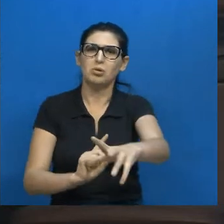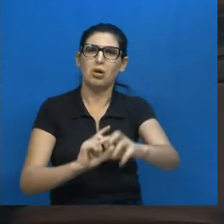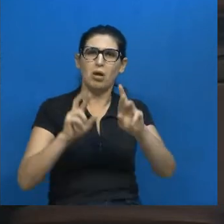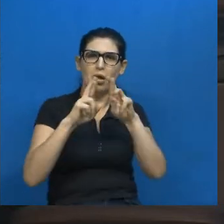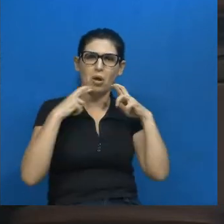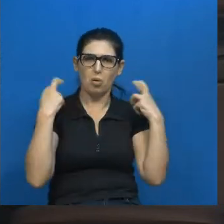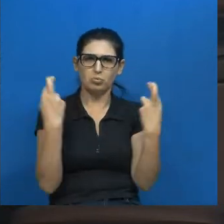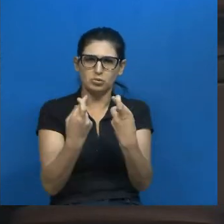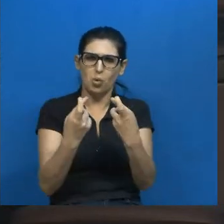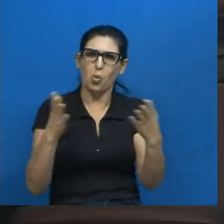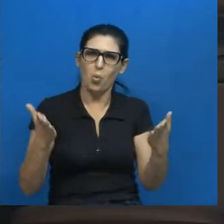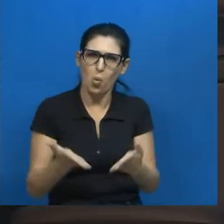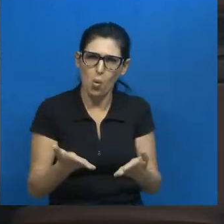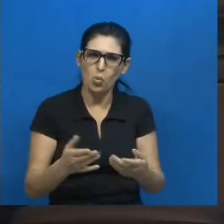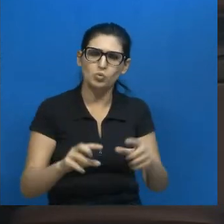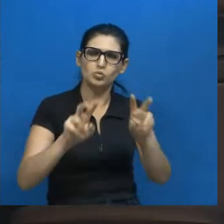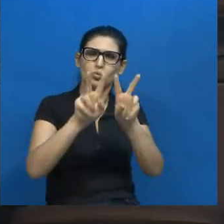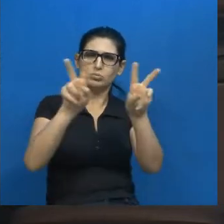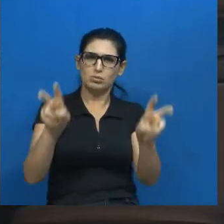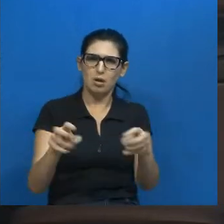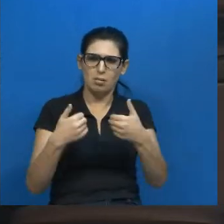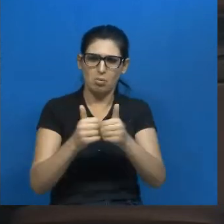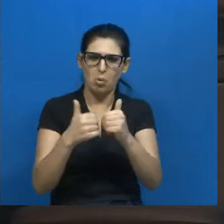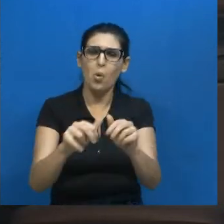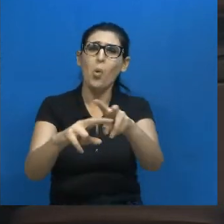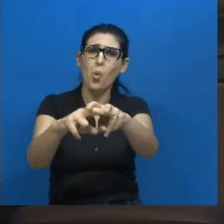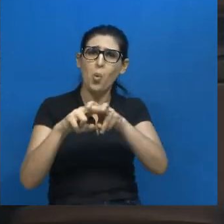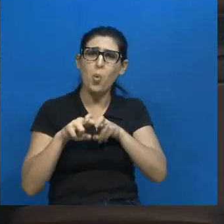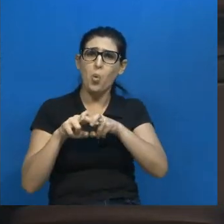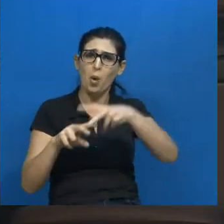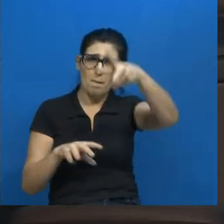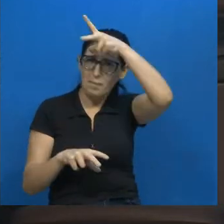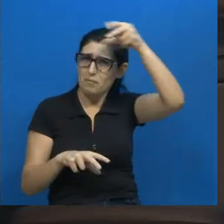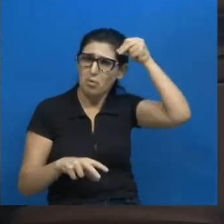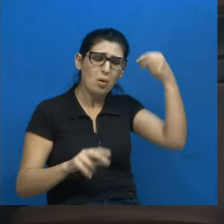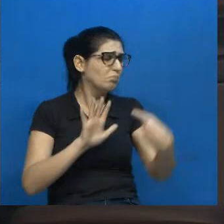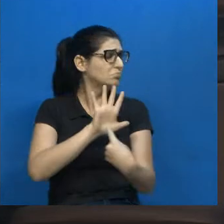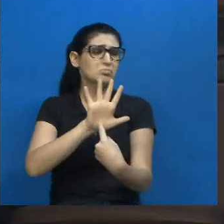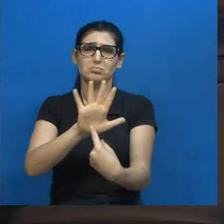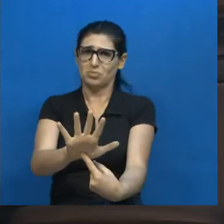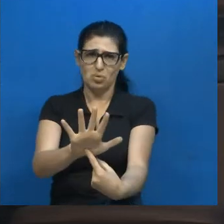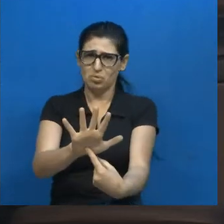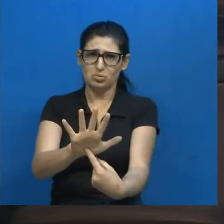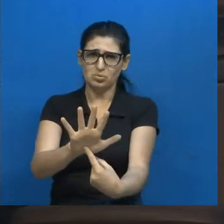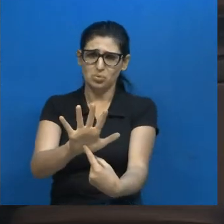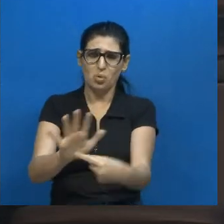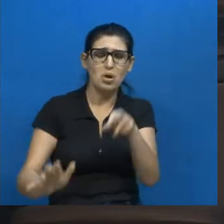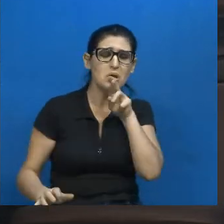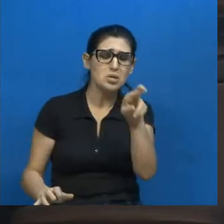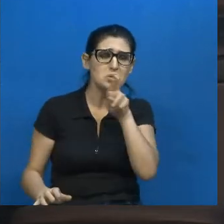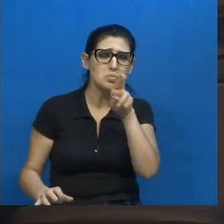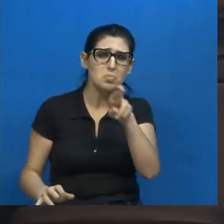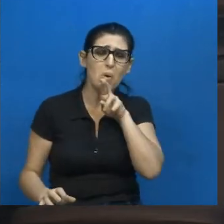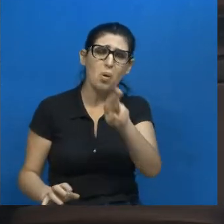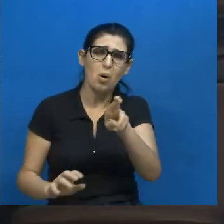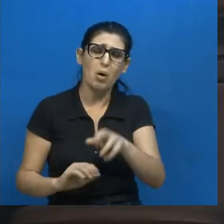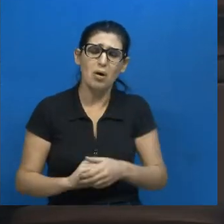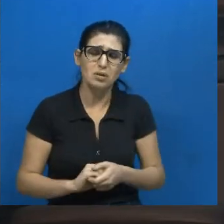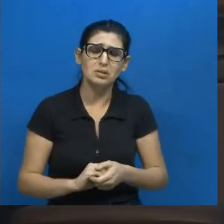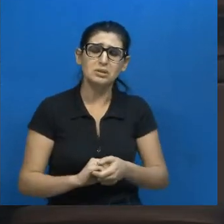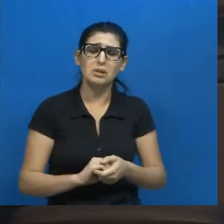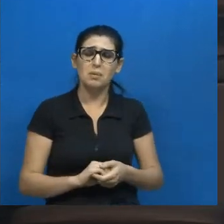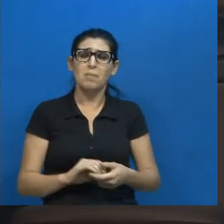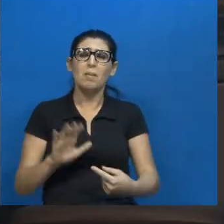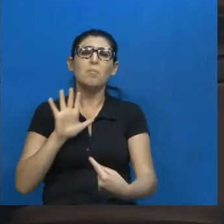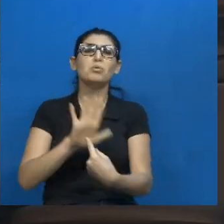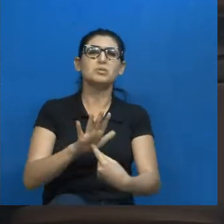do tema e que, por isso, a Prefeitura não tem apresentado resposta condizente para contrapor aos dados